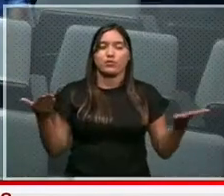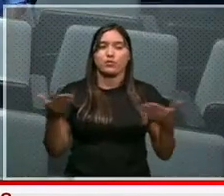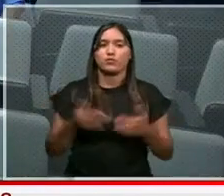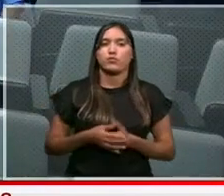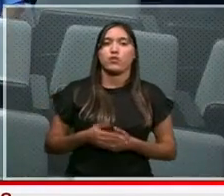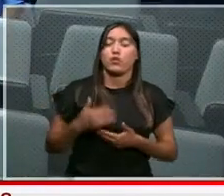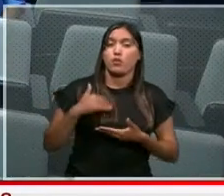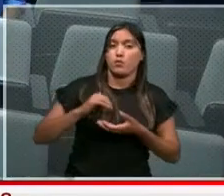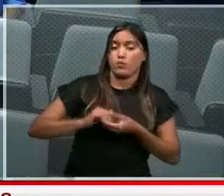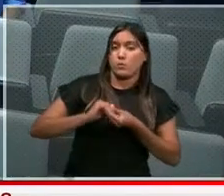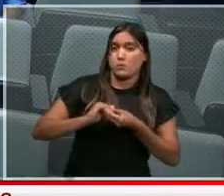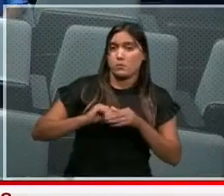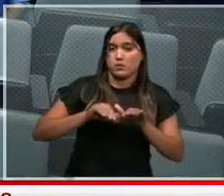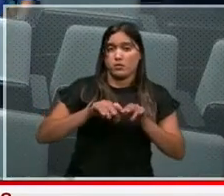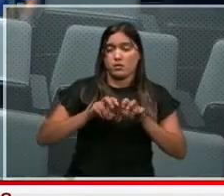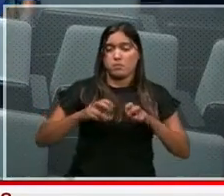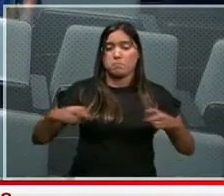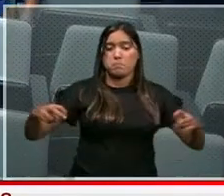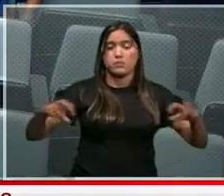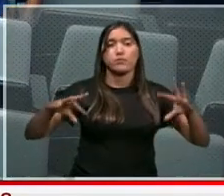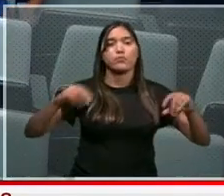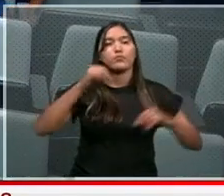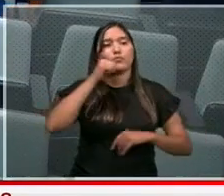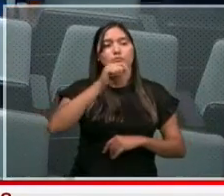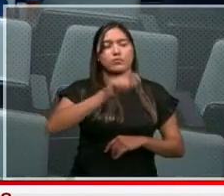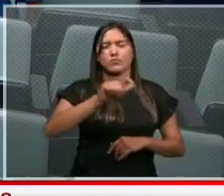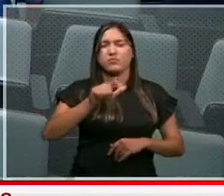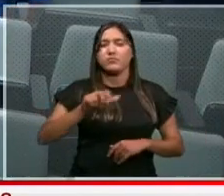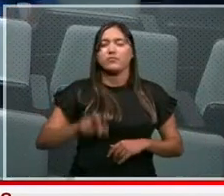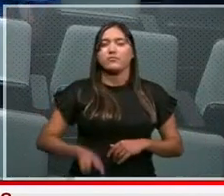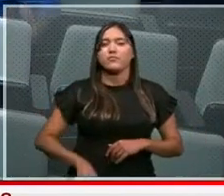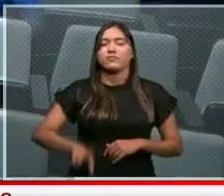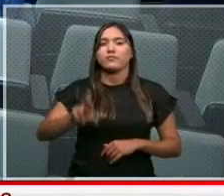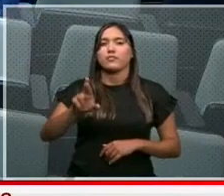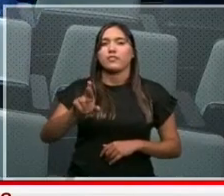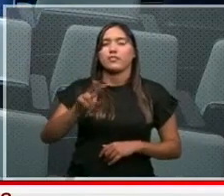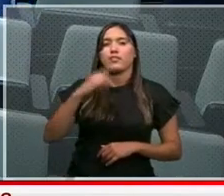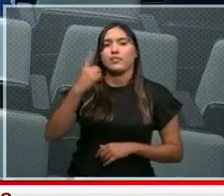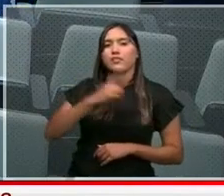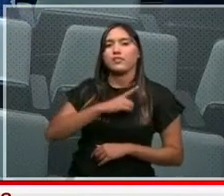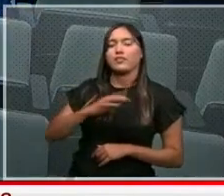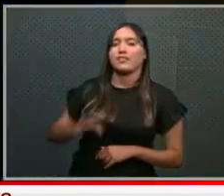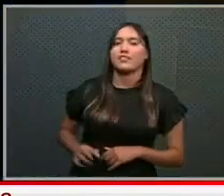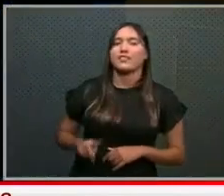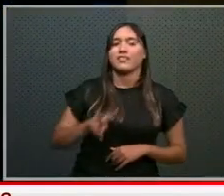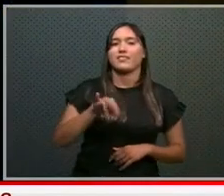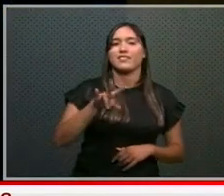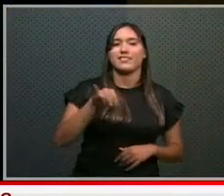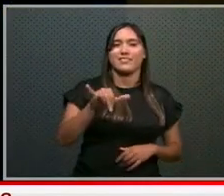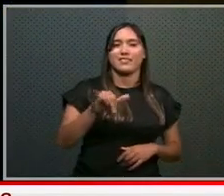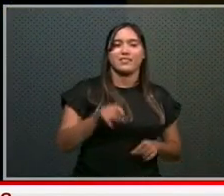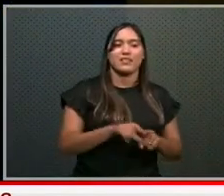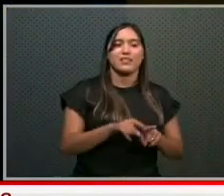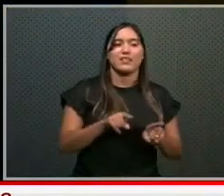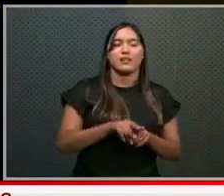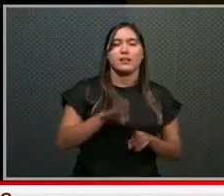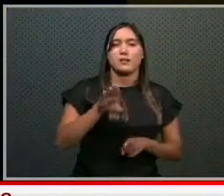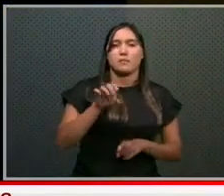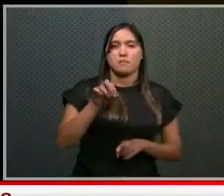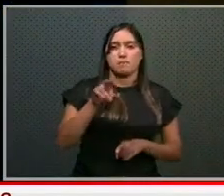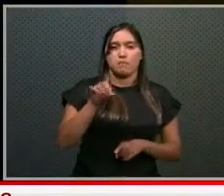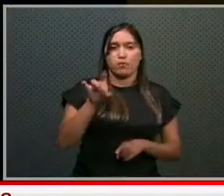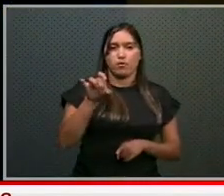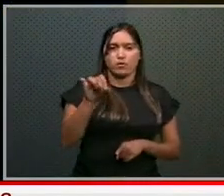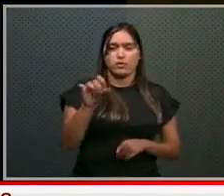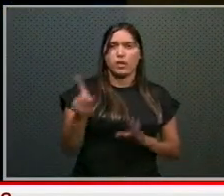de cumprimentar a mesa todas as mulheres deputada Vivi todos os homens e nome do deputado Carlos bordado que é